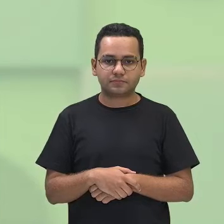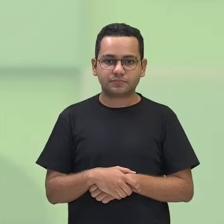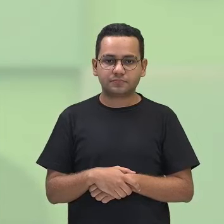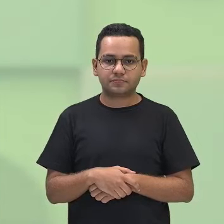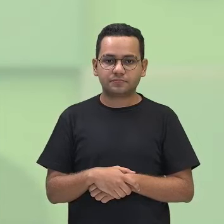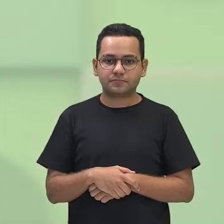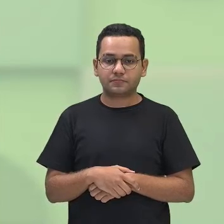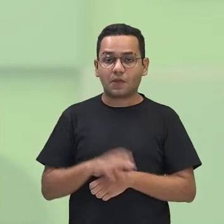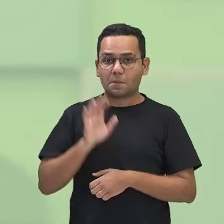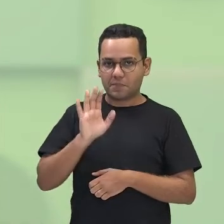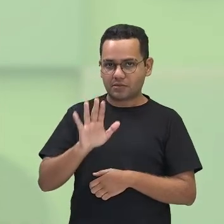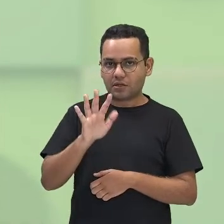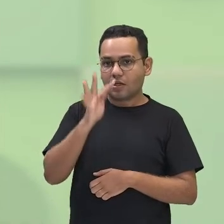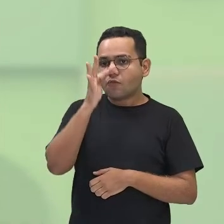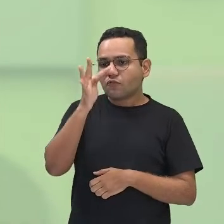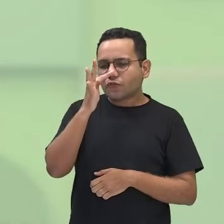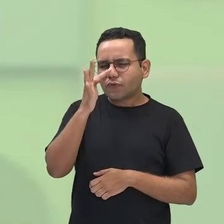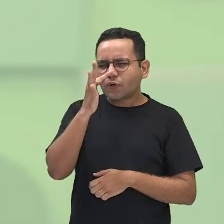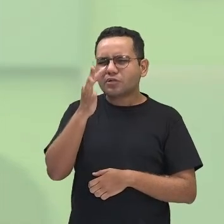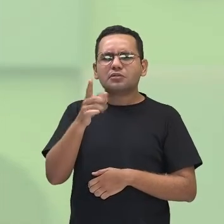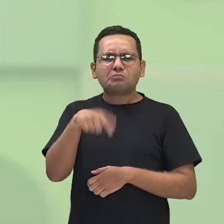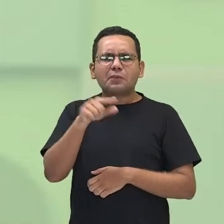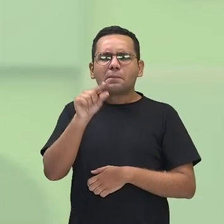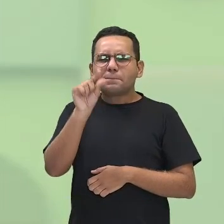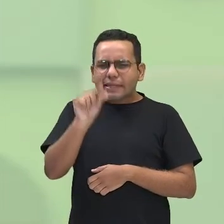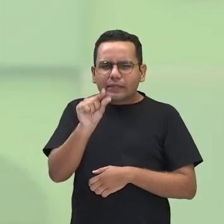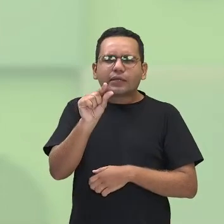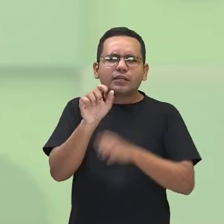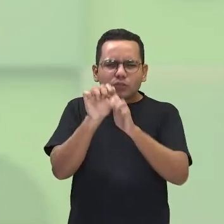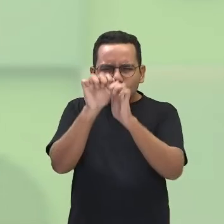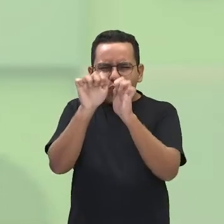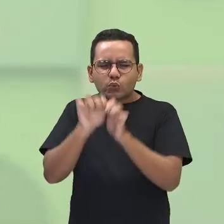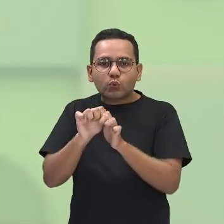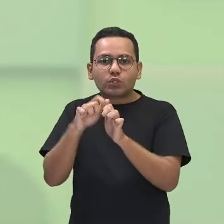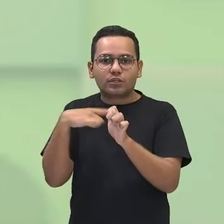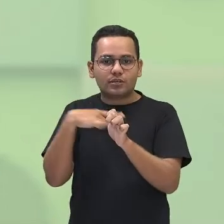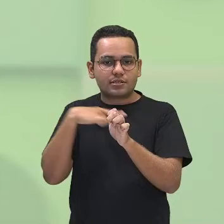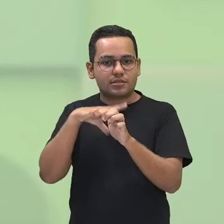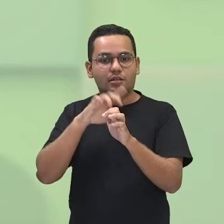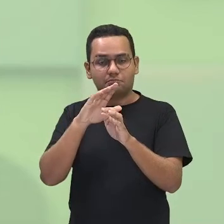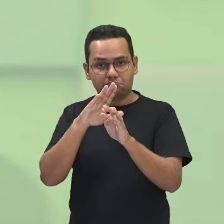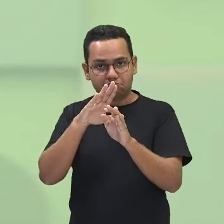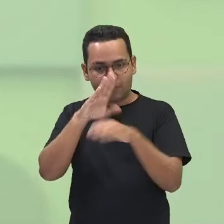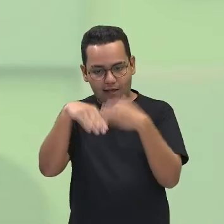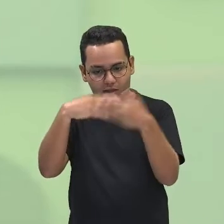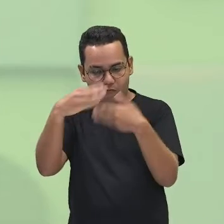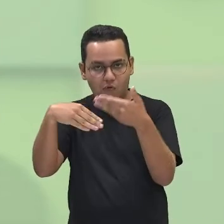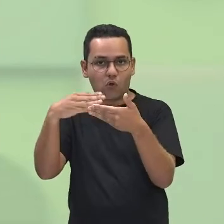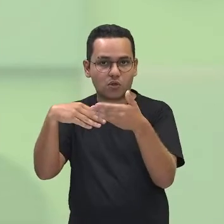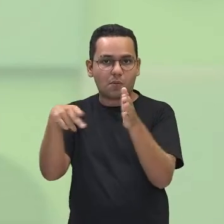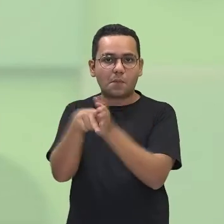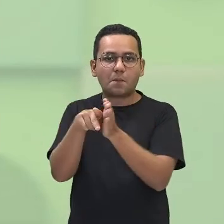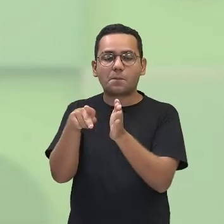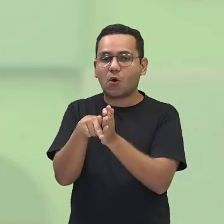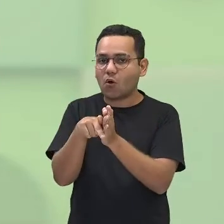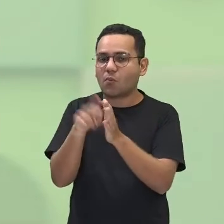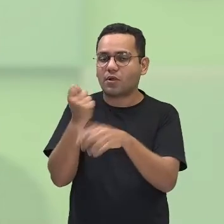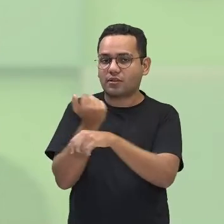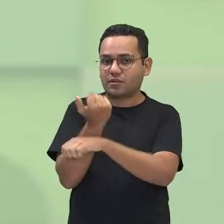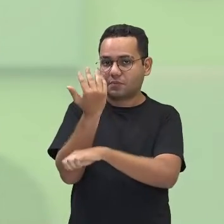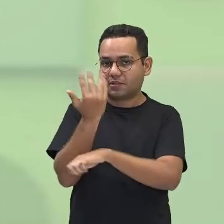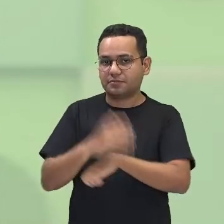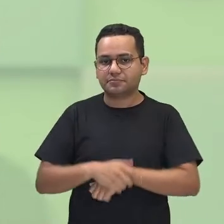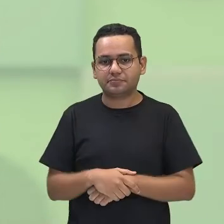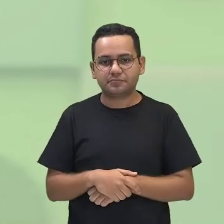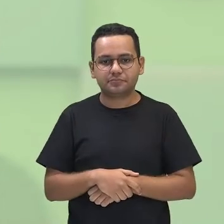estruturas muito pequenas, basicamente para cumprir o ciclo evolutivo das plantas, né? Já